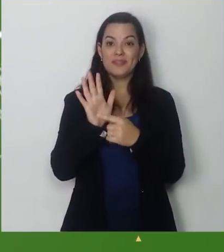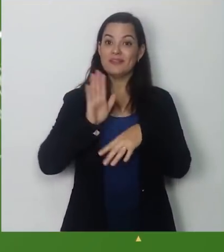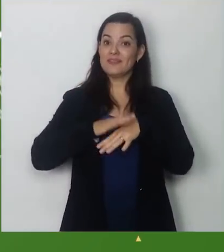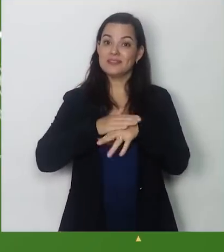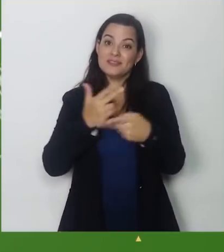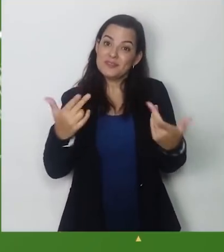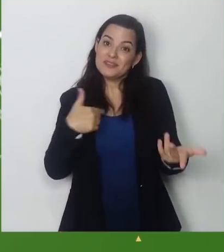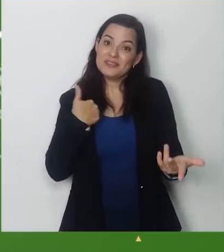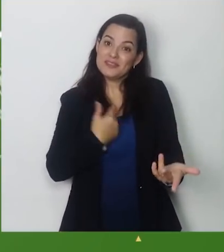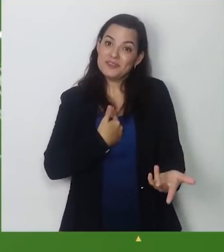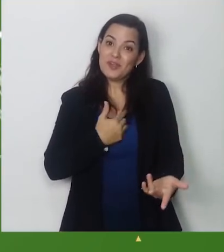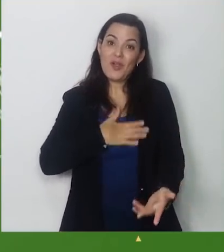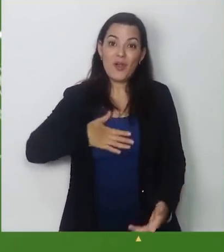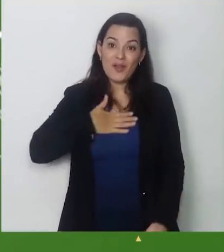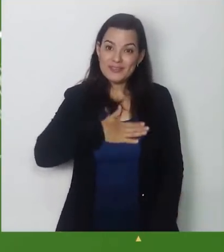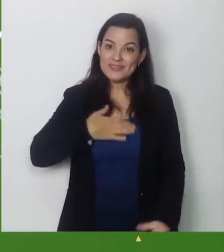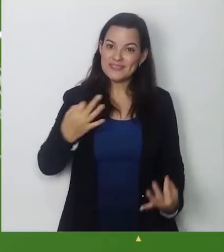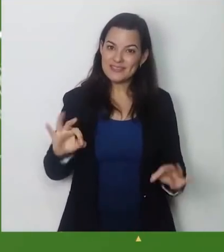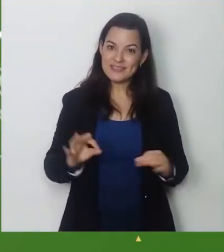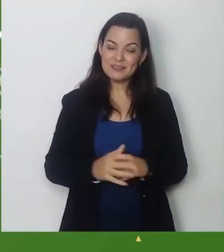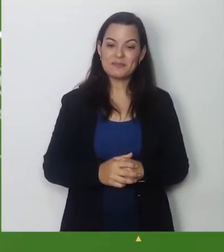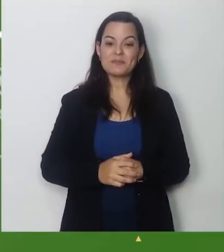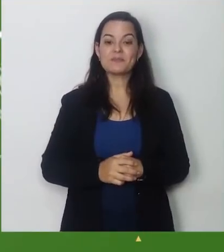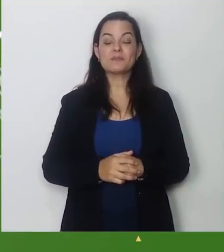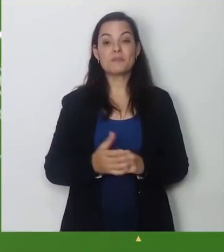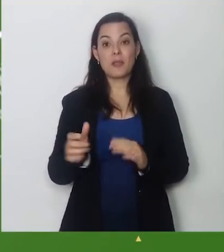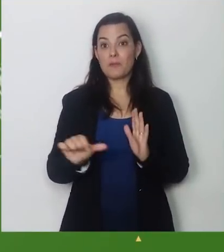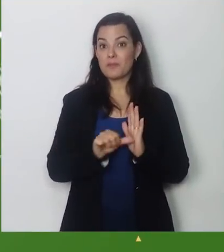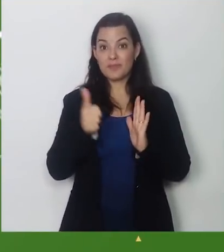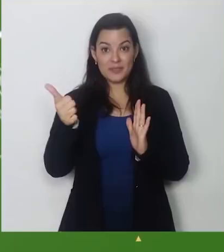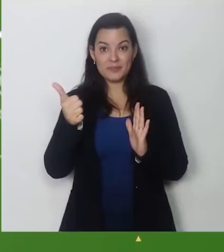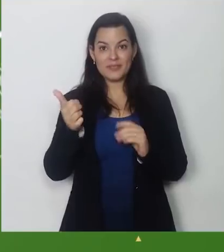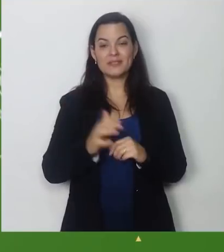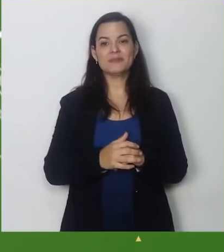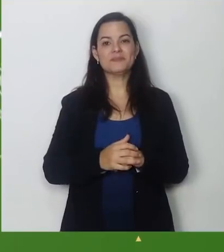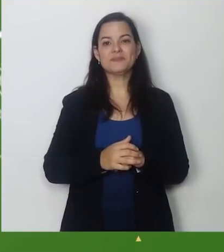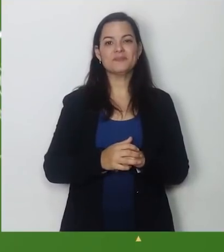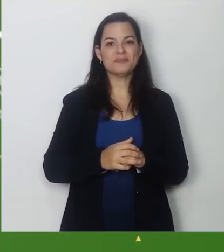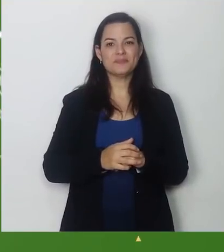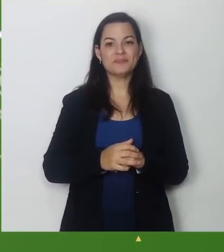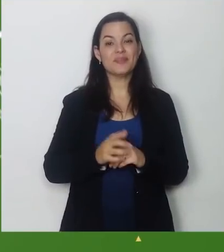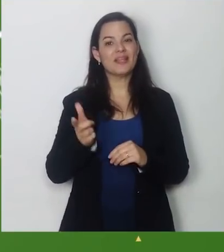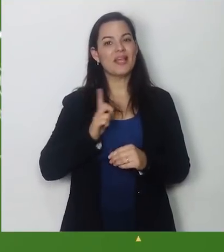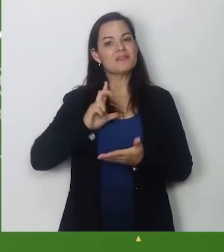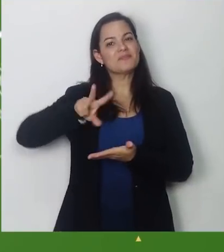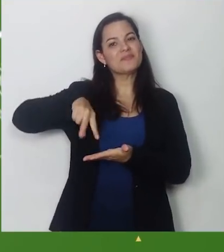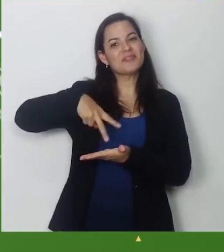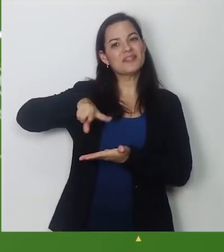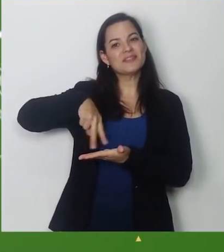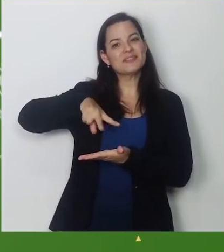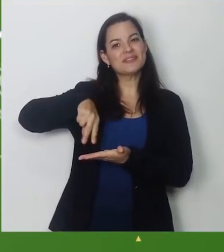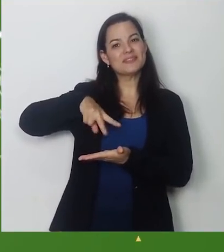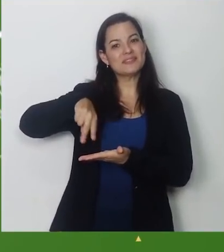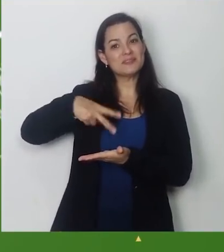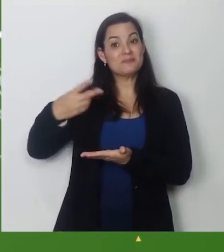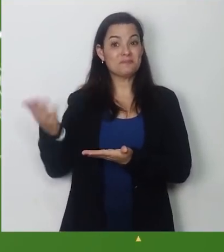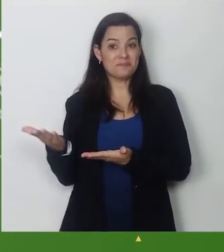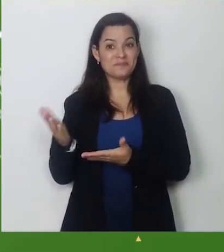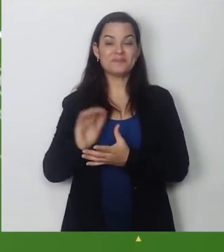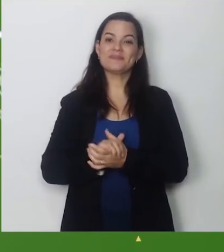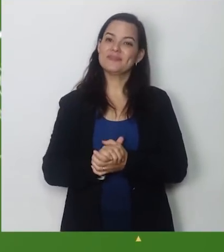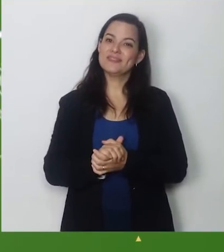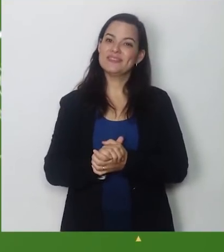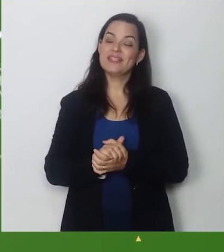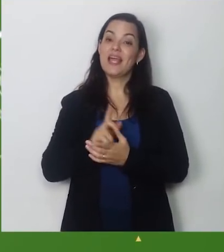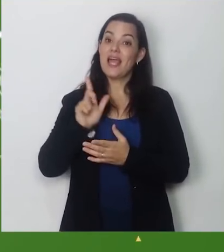gente goste bastante. Então, a primeira coisa que nós temos aqui é a dança. A